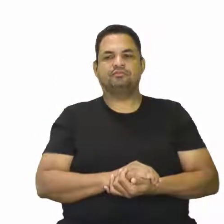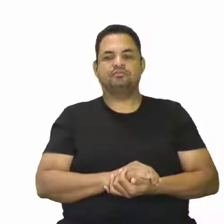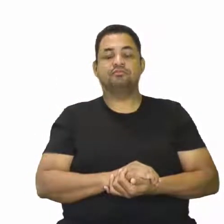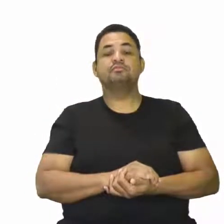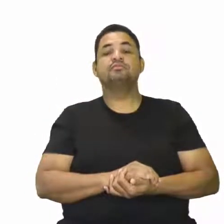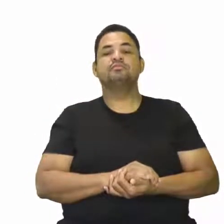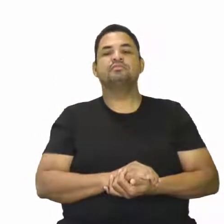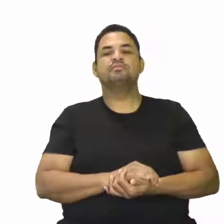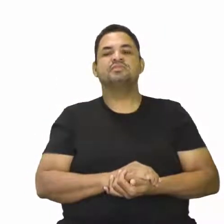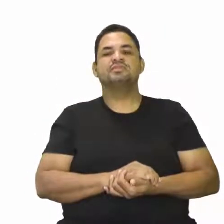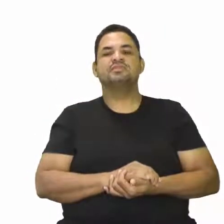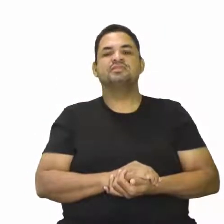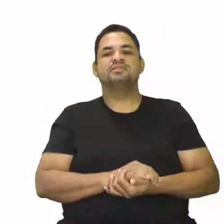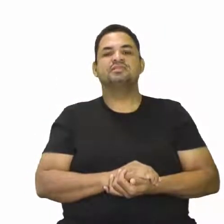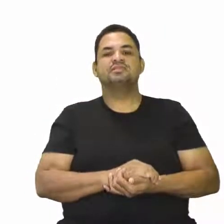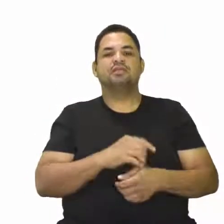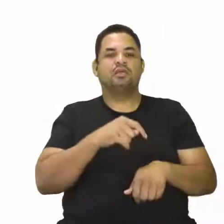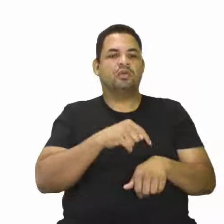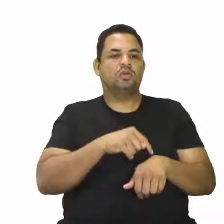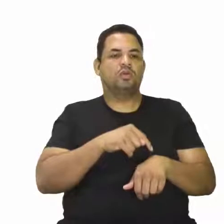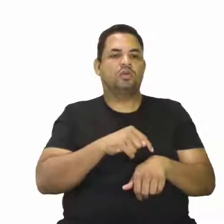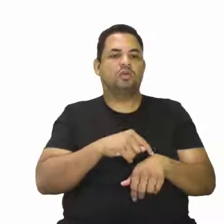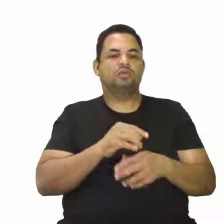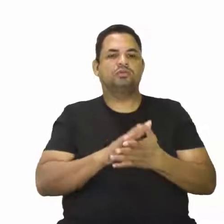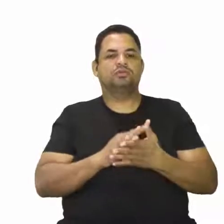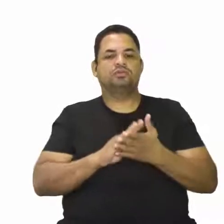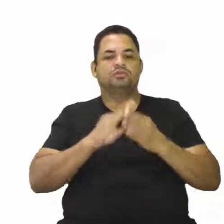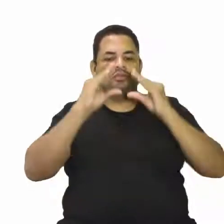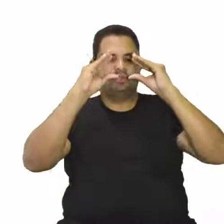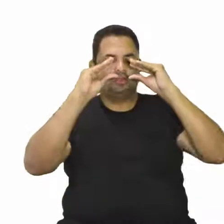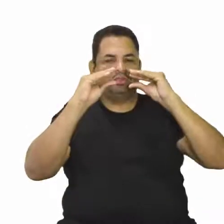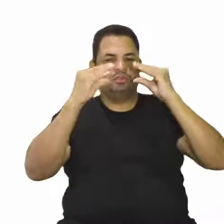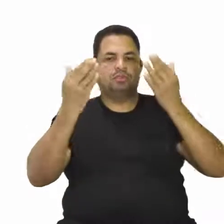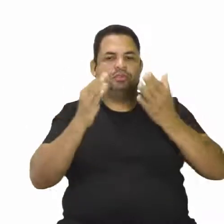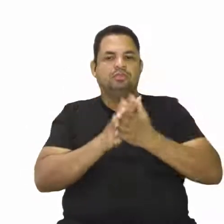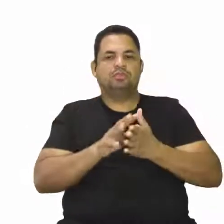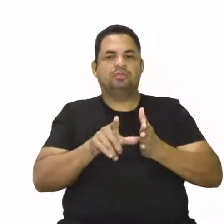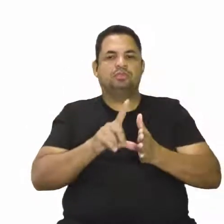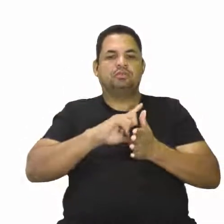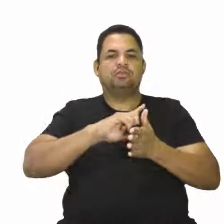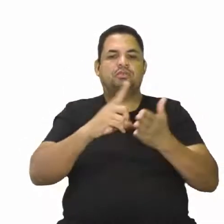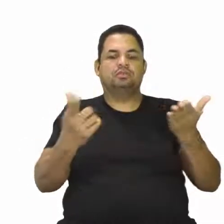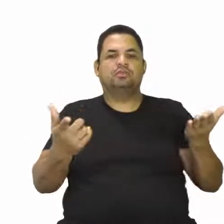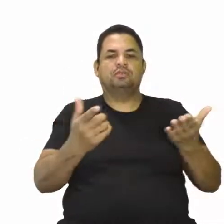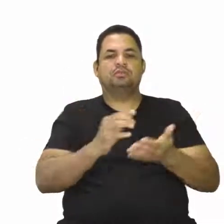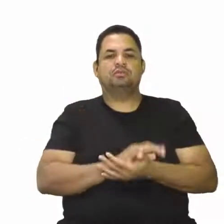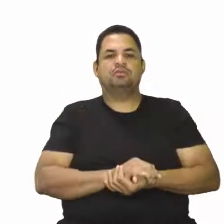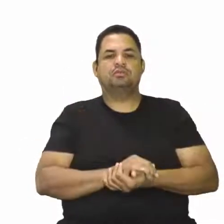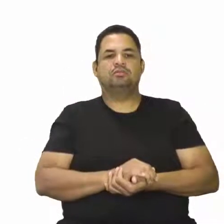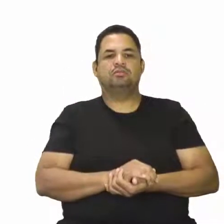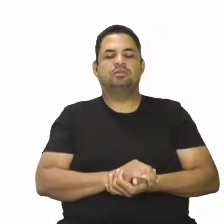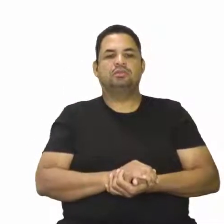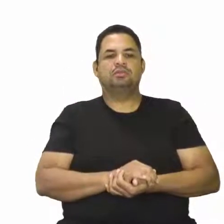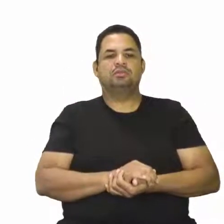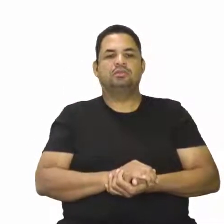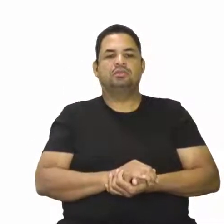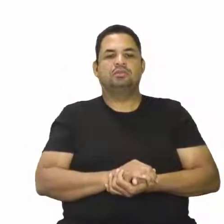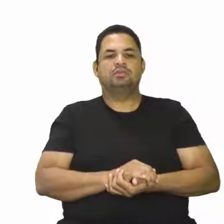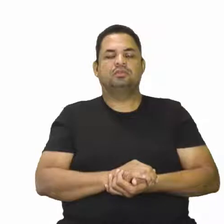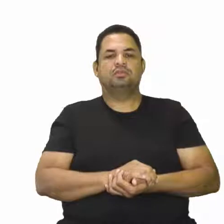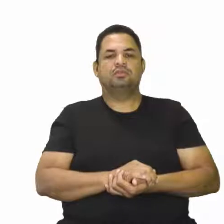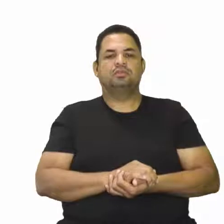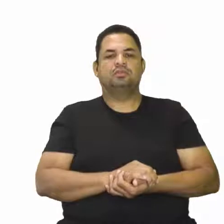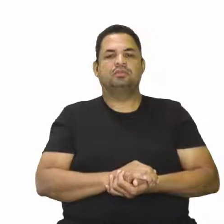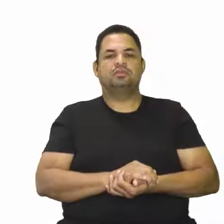são eles. Ahora, anoche, antes, aún,